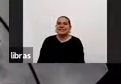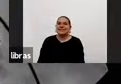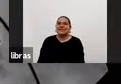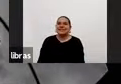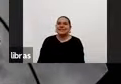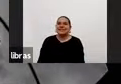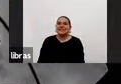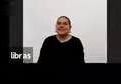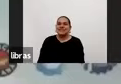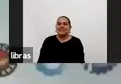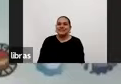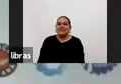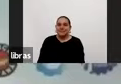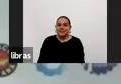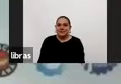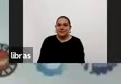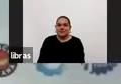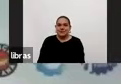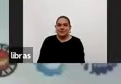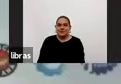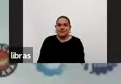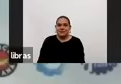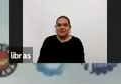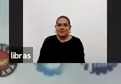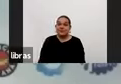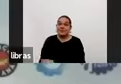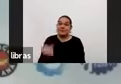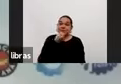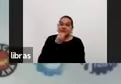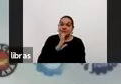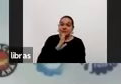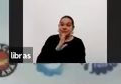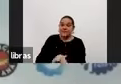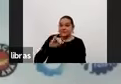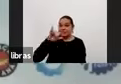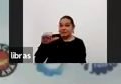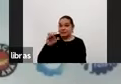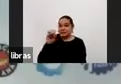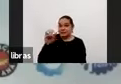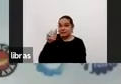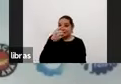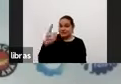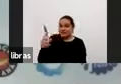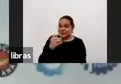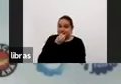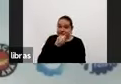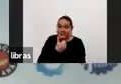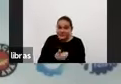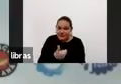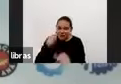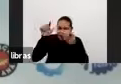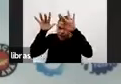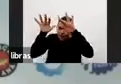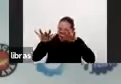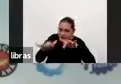Boa tarde, João. Tudo bem? Caiu neve aí em São Paulo? Boa tarde,